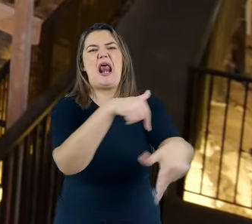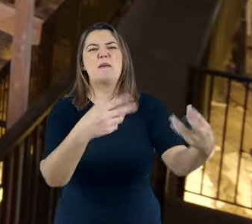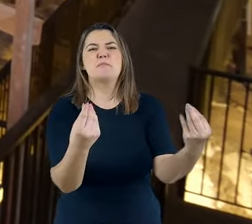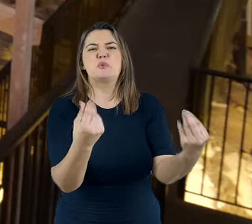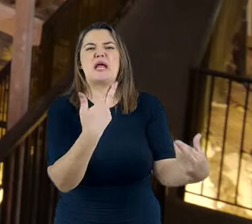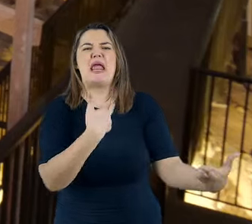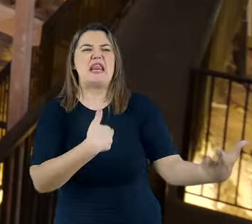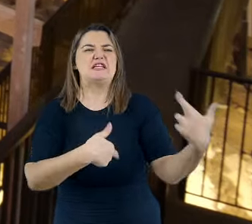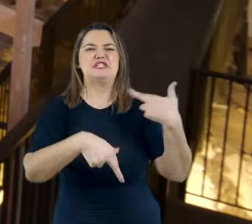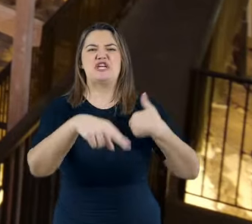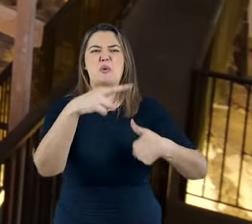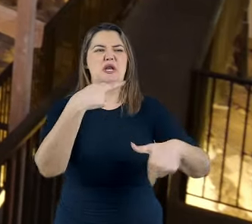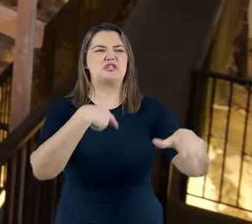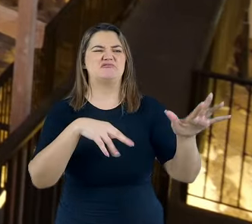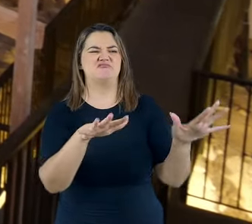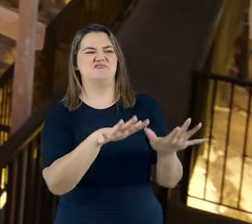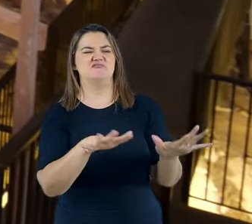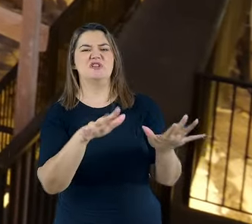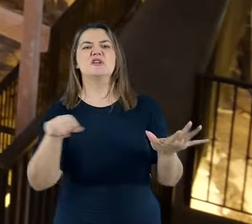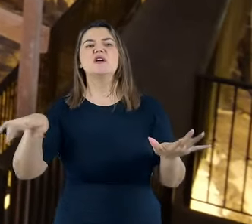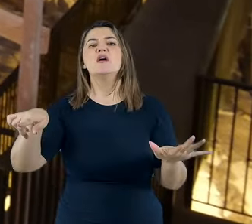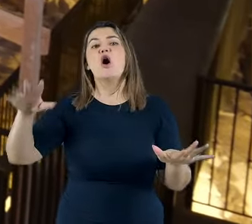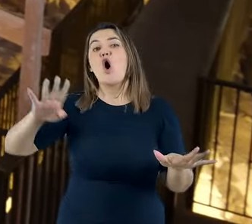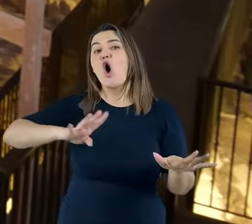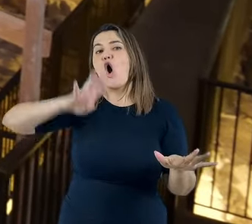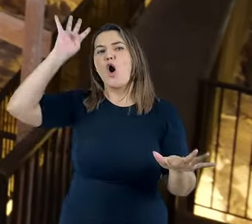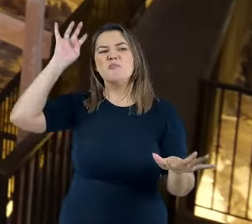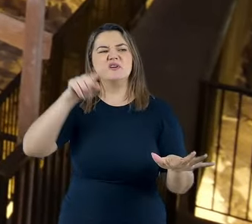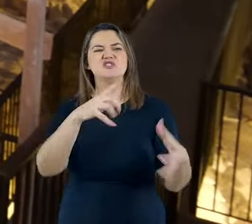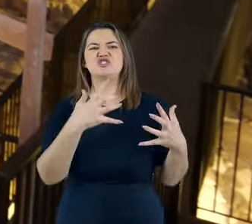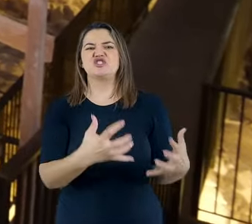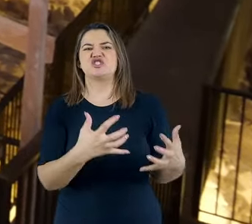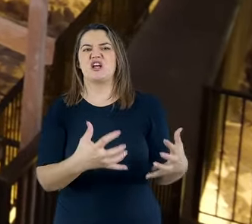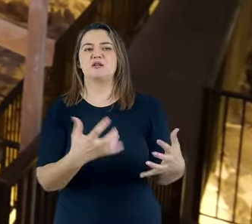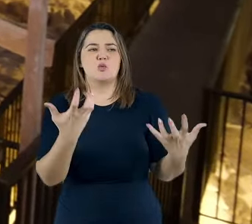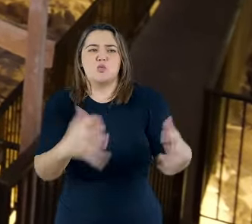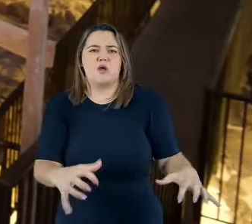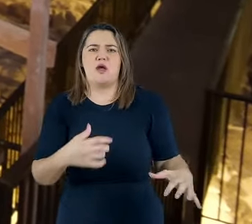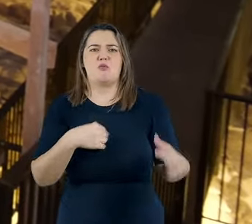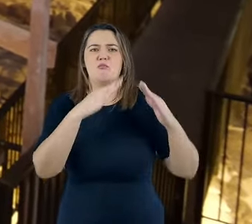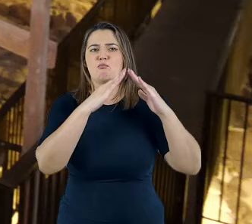muito religiosa. Para o gosto romano, Jerusalém era chata.